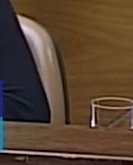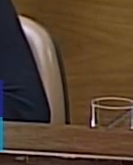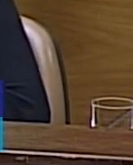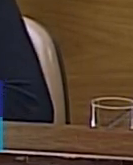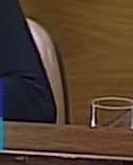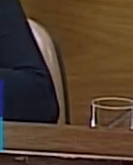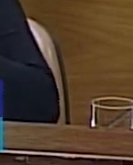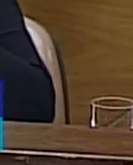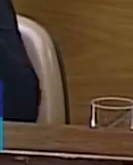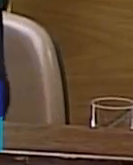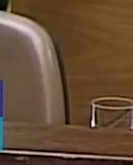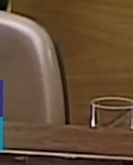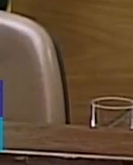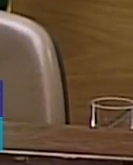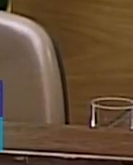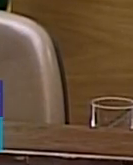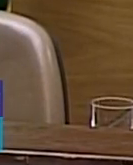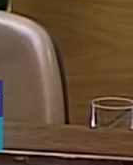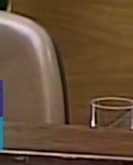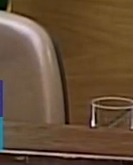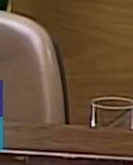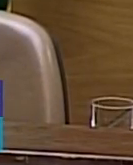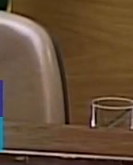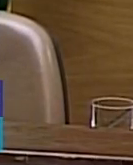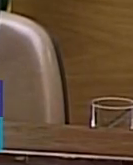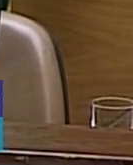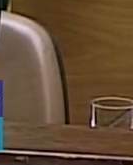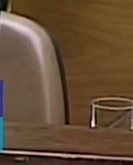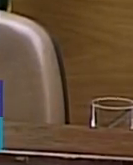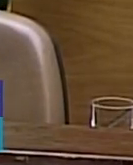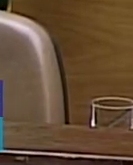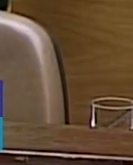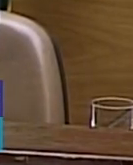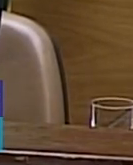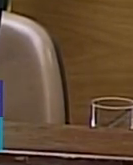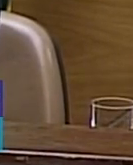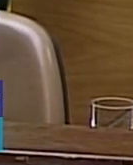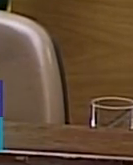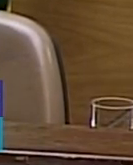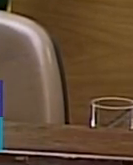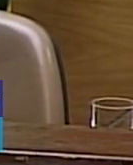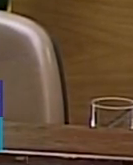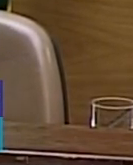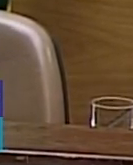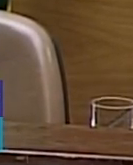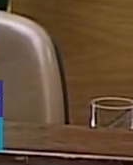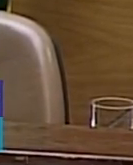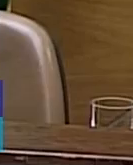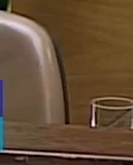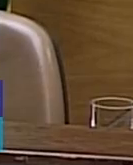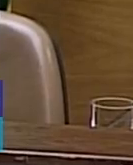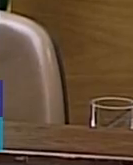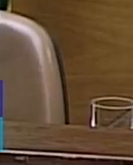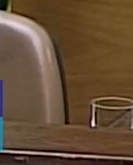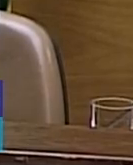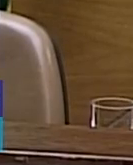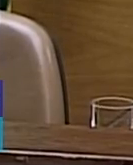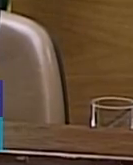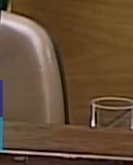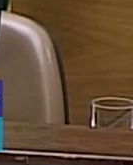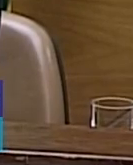né São Paulo e Rio de Janeiro exportando a sua expertize de crime organizado e se juntando com facções de outros